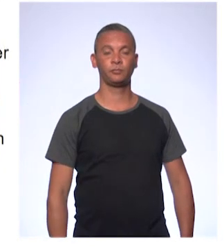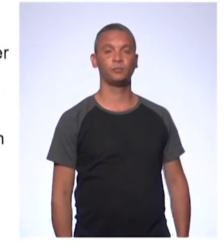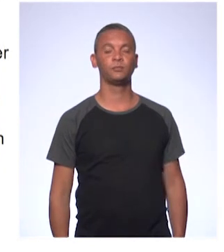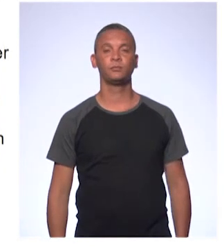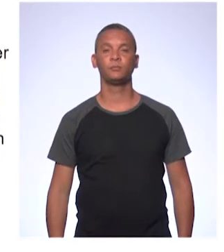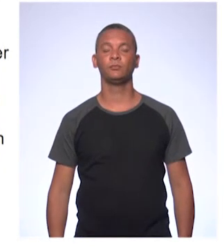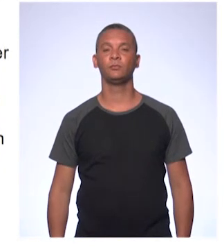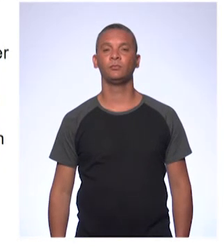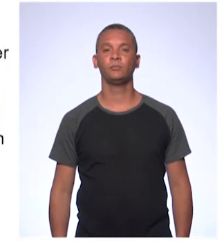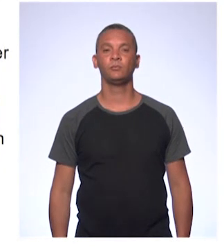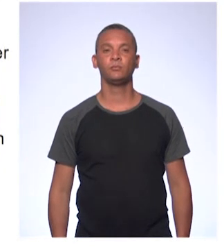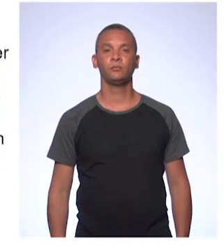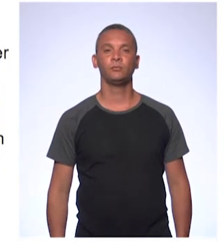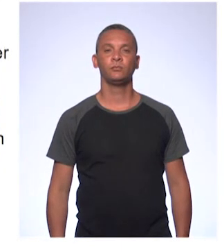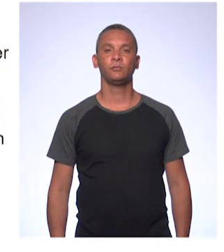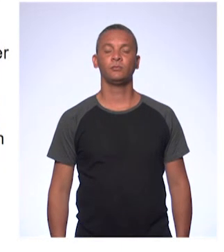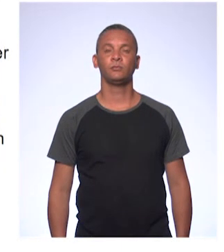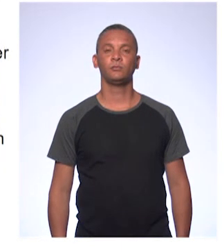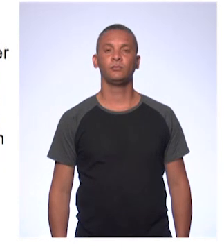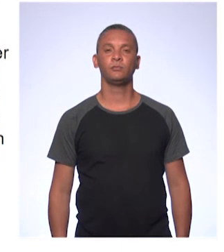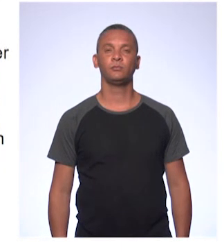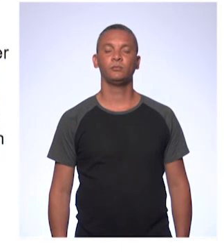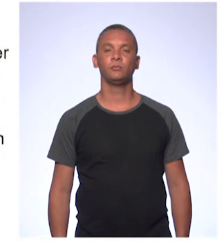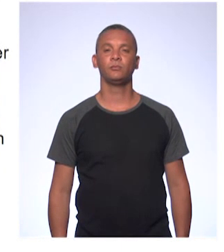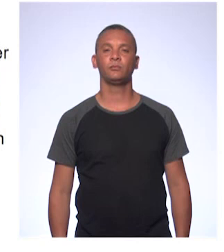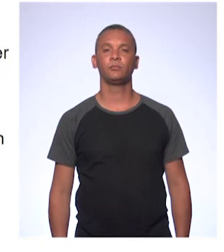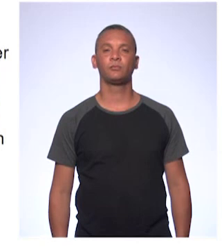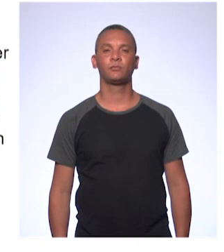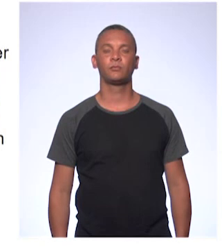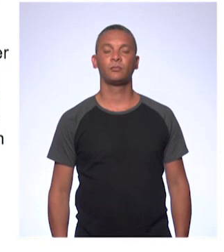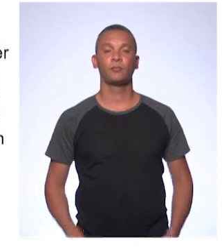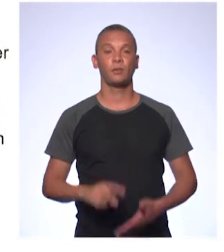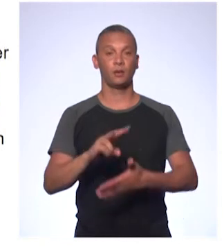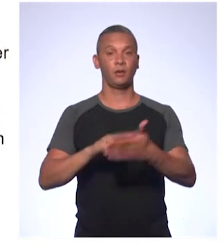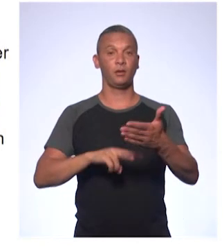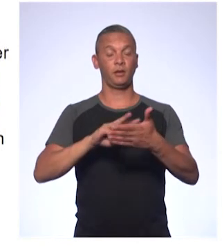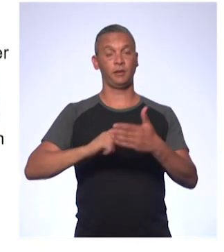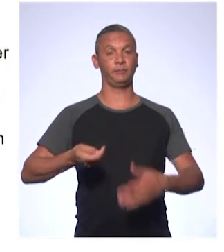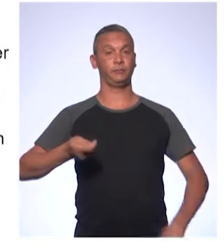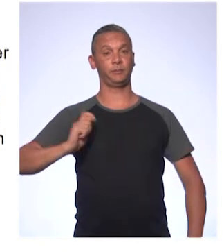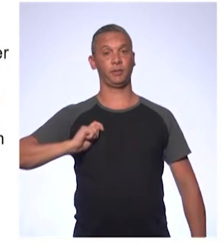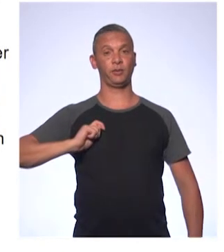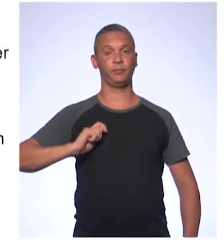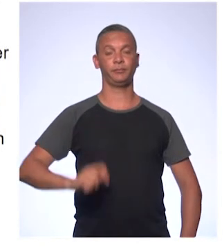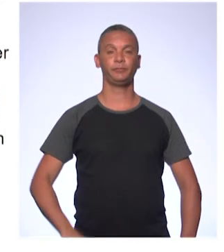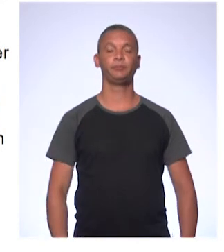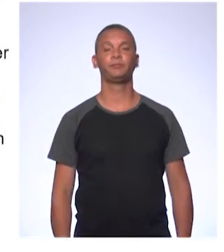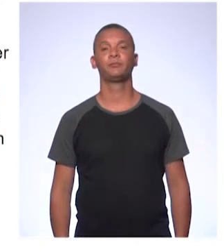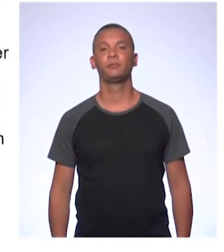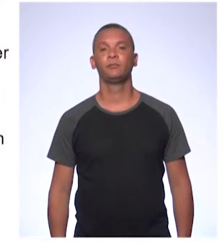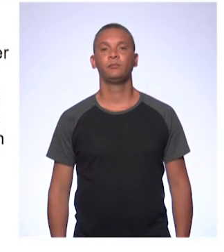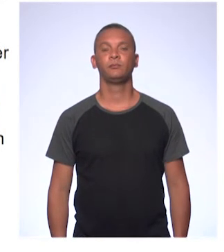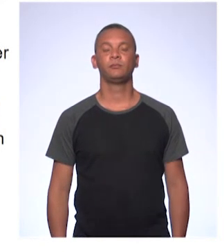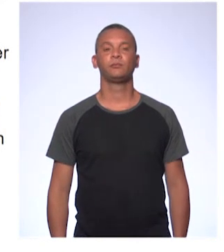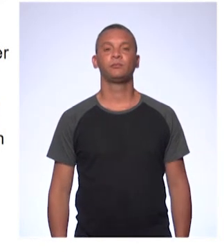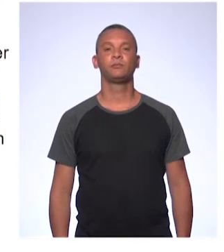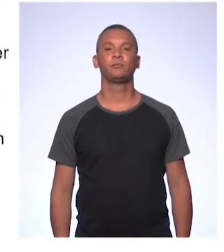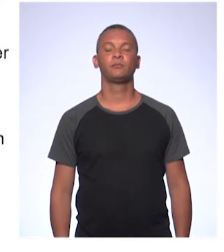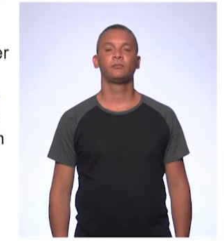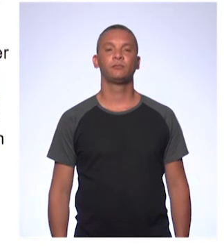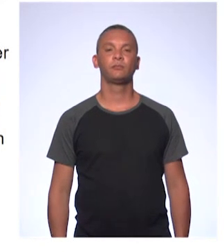Piensa en esto. Cuando te regalan un reloj, te regalan un pequeño infierno